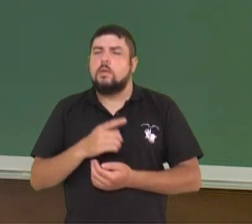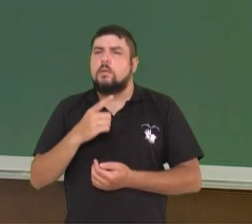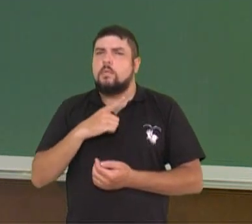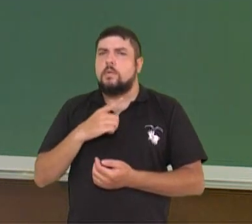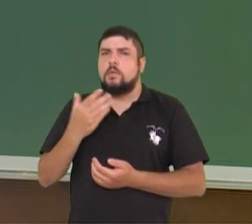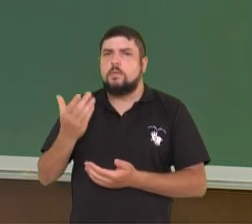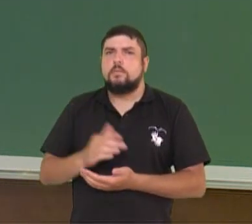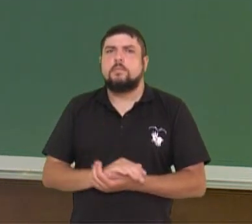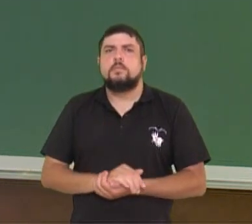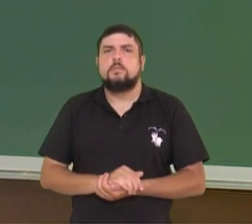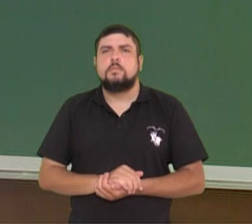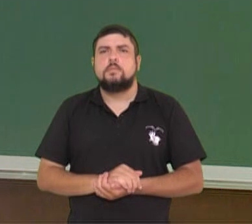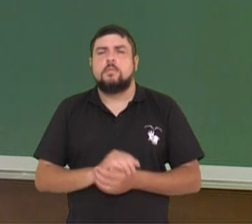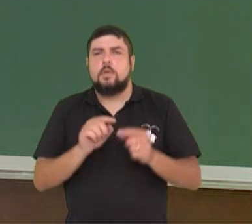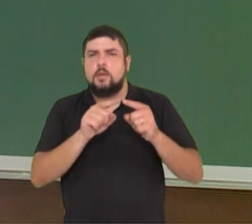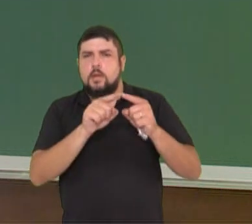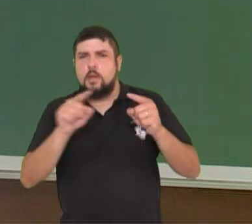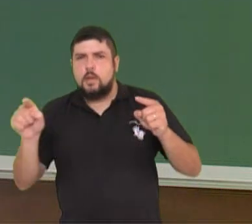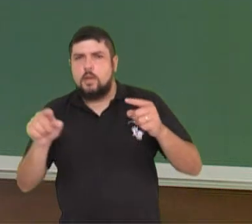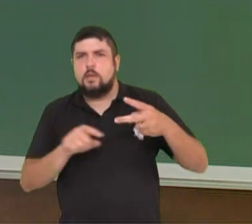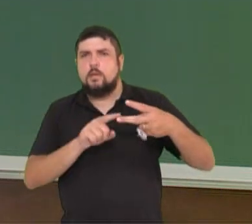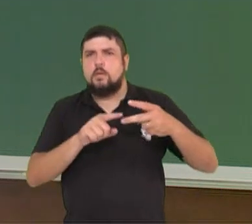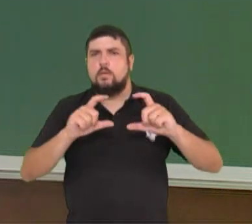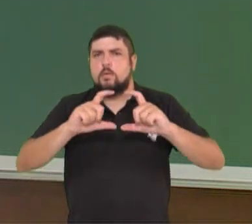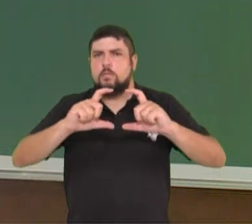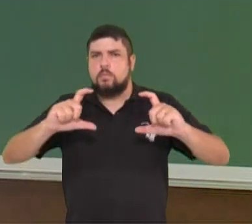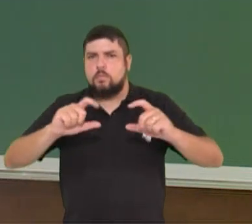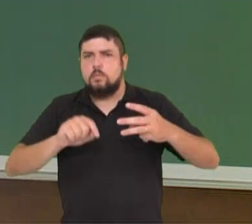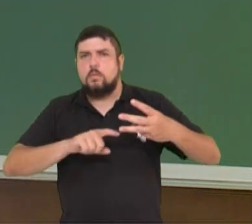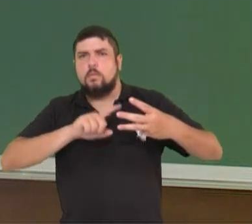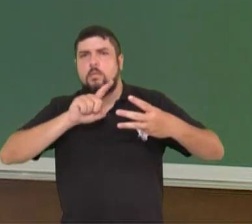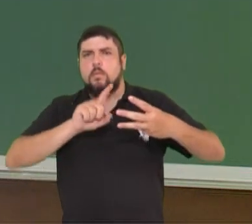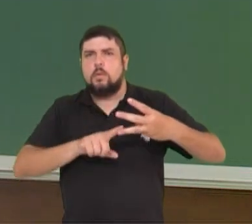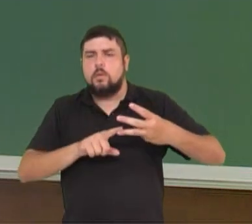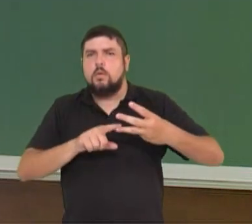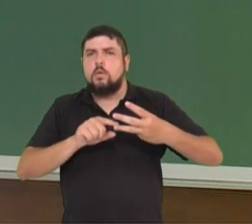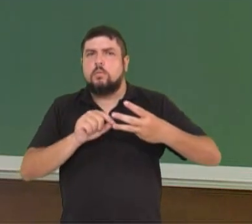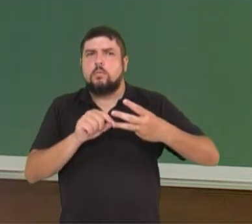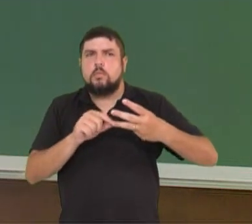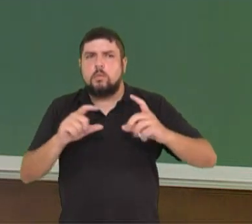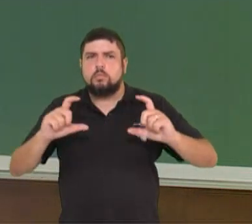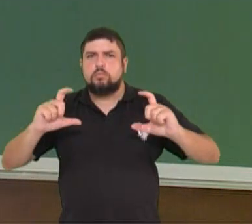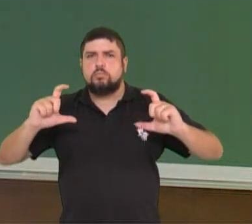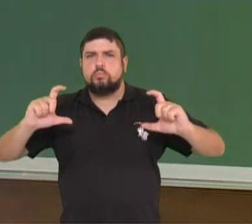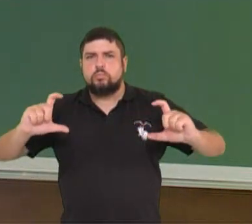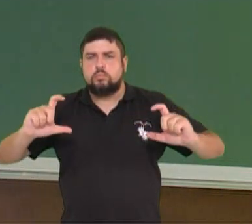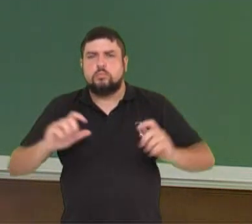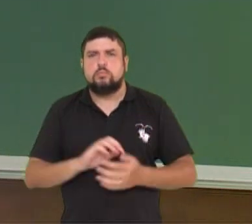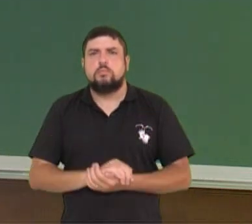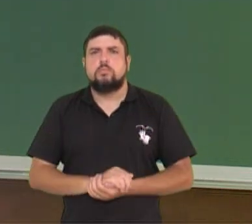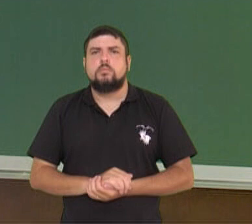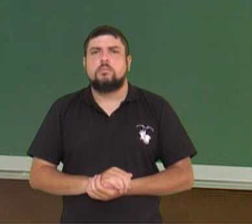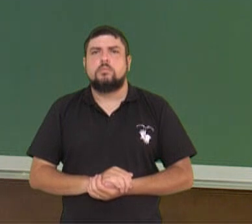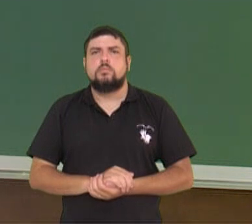representações. Em uma reta, por compreensão, ou entre colchetes. São as maneiras de se representar um intervalo.